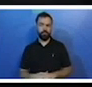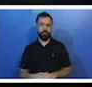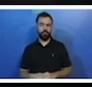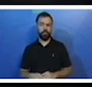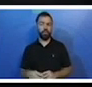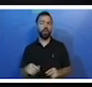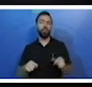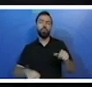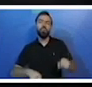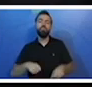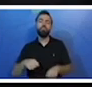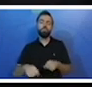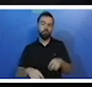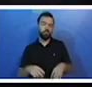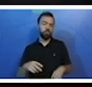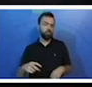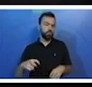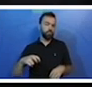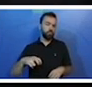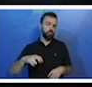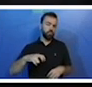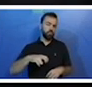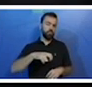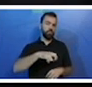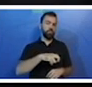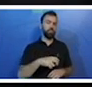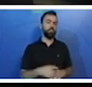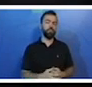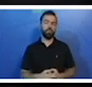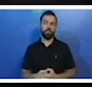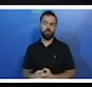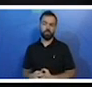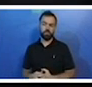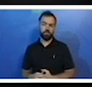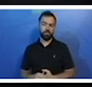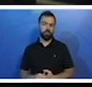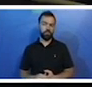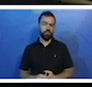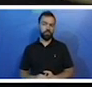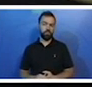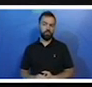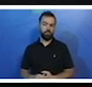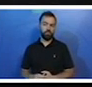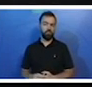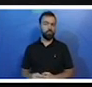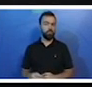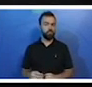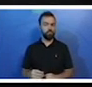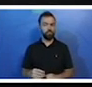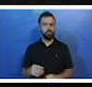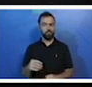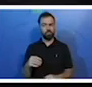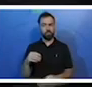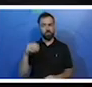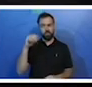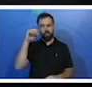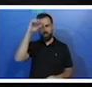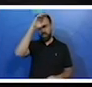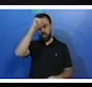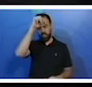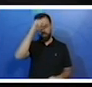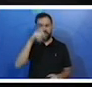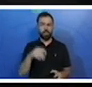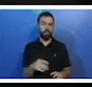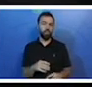Então, andar de bicicleta, né? Então, o ciclismo ele vem do andar de bicicleta. Então, aprender a andar de bicicleta ajuda a desenvolver várias